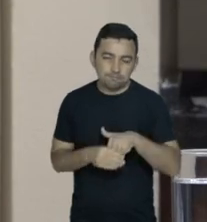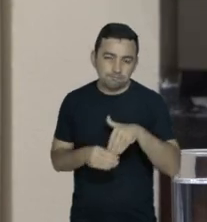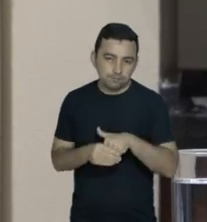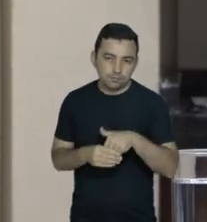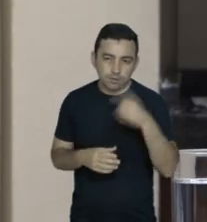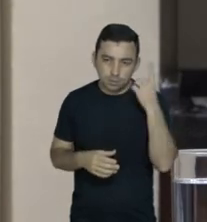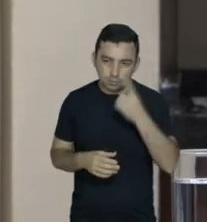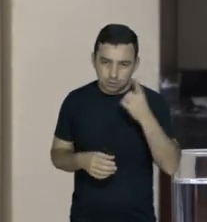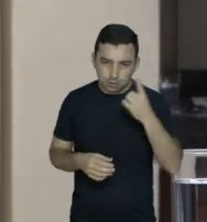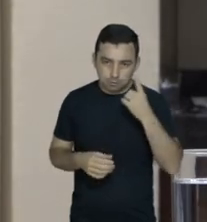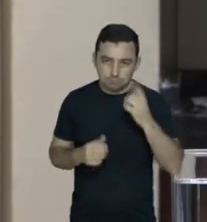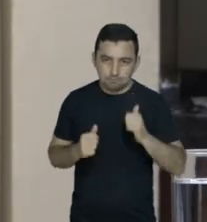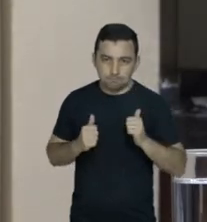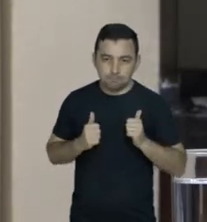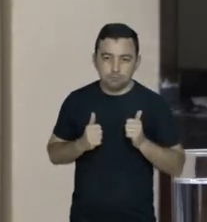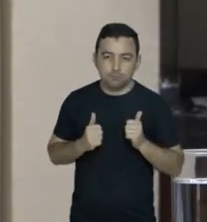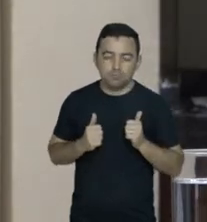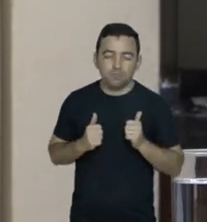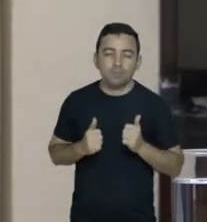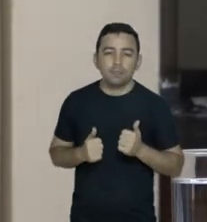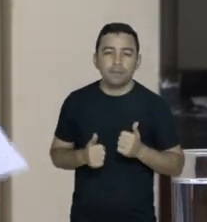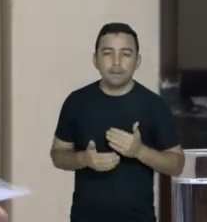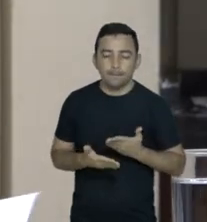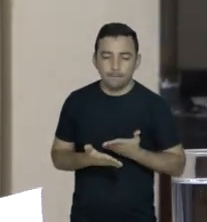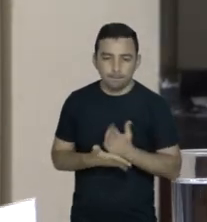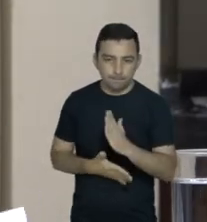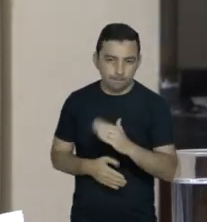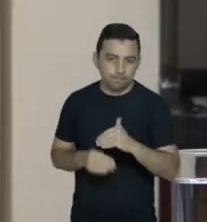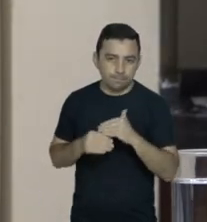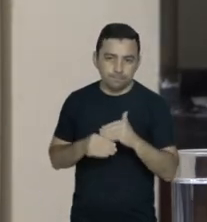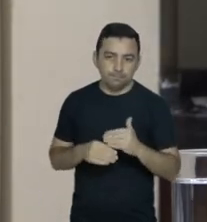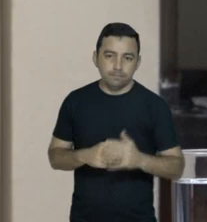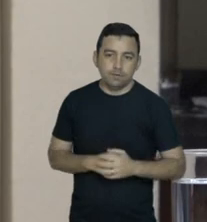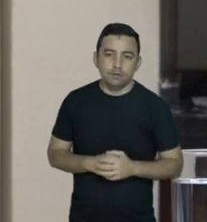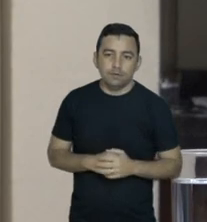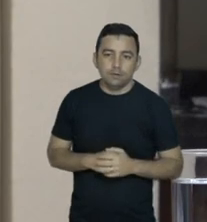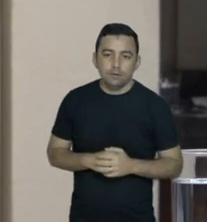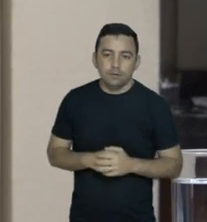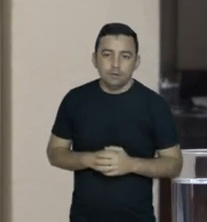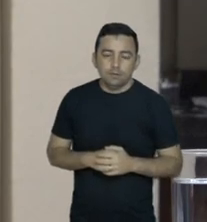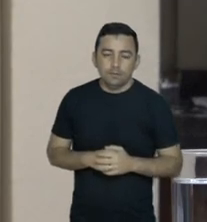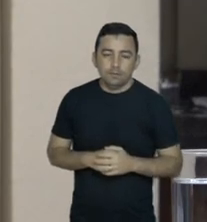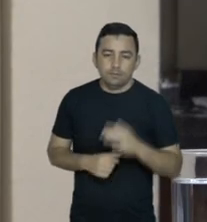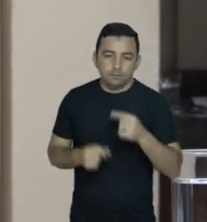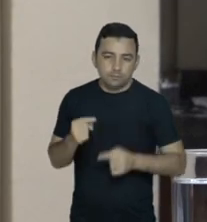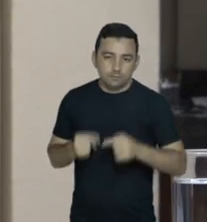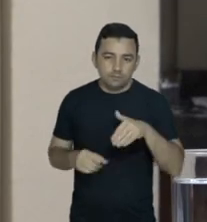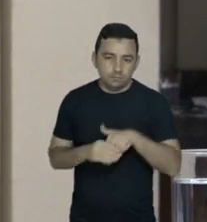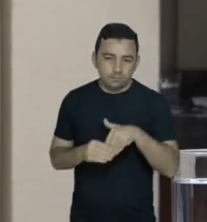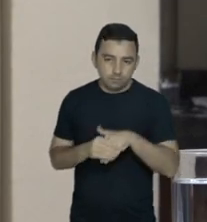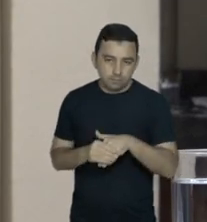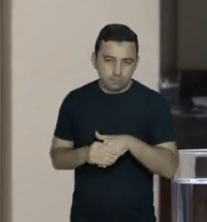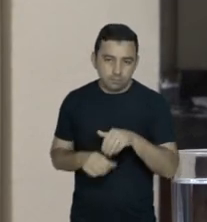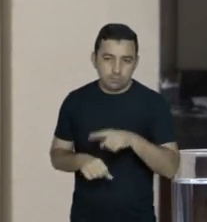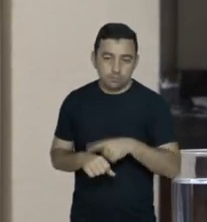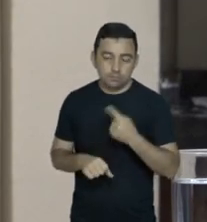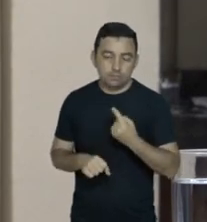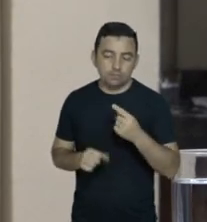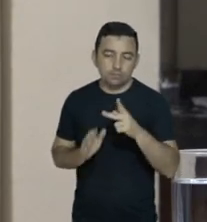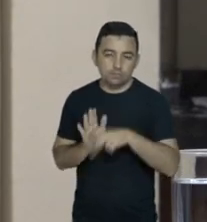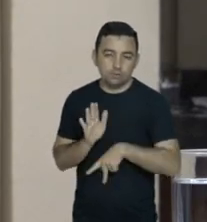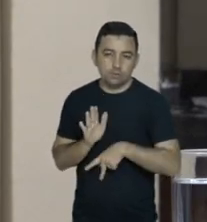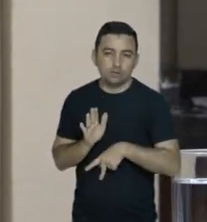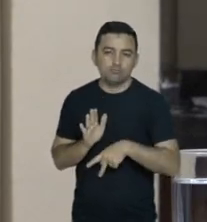aprovam, permaneçam como se encontram. Aprovado por unanimidade. Discussão e votação em turno único do projeto de